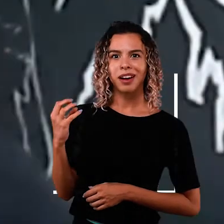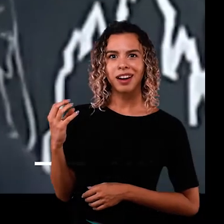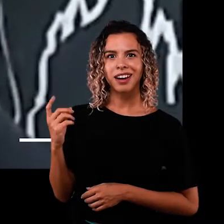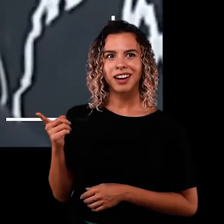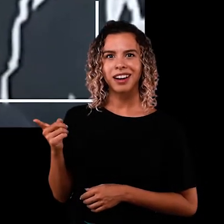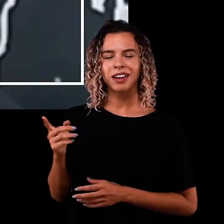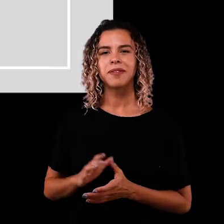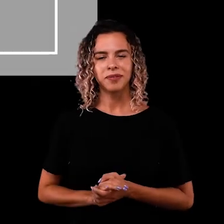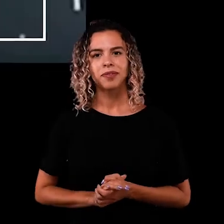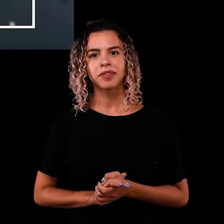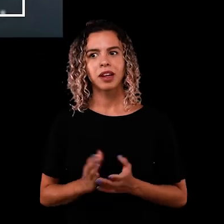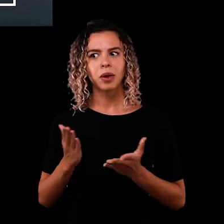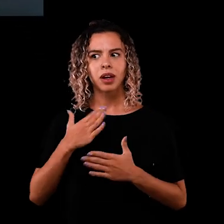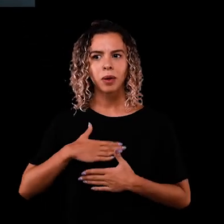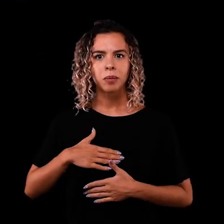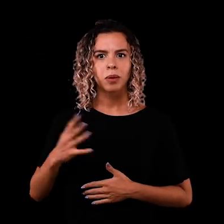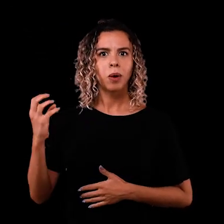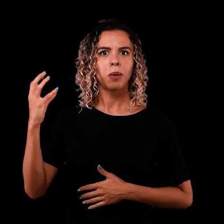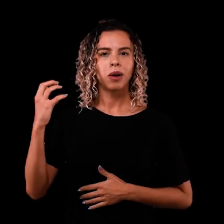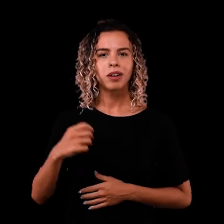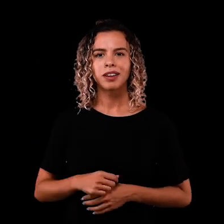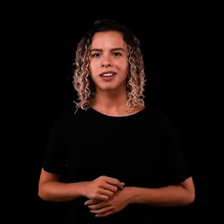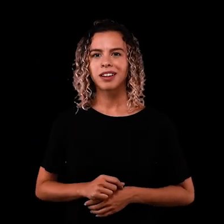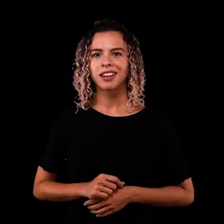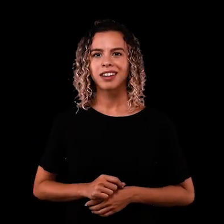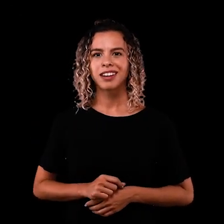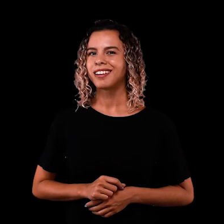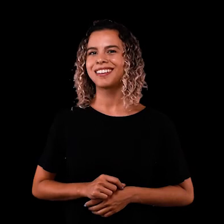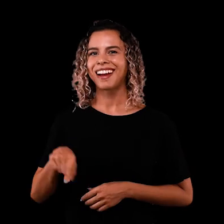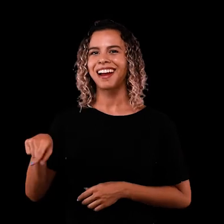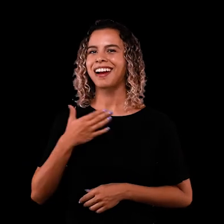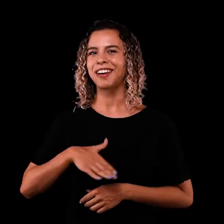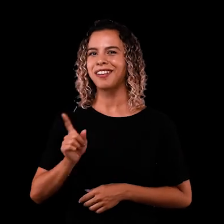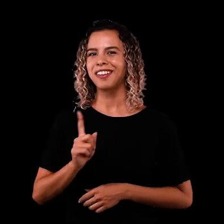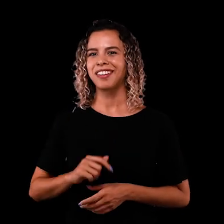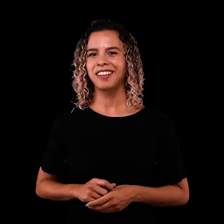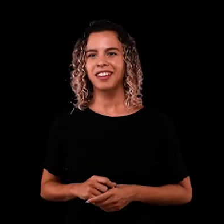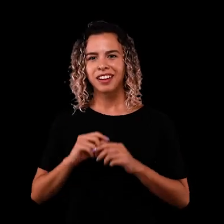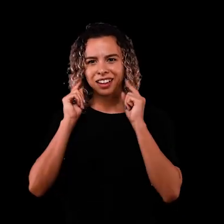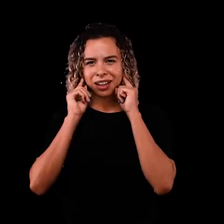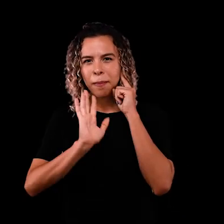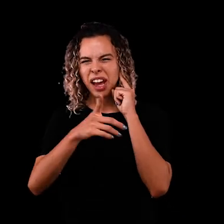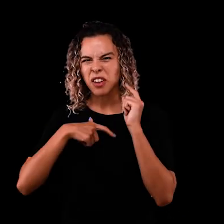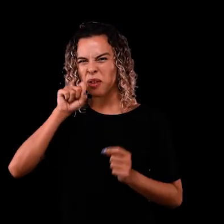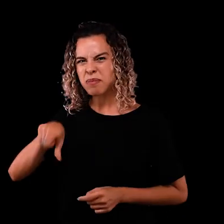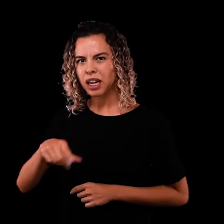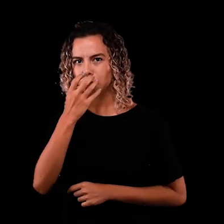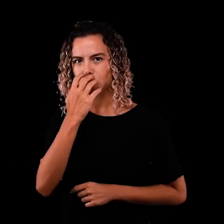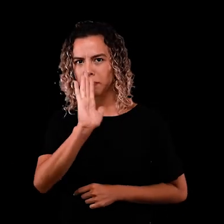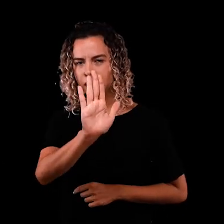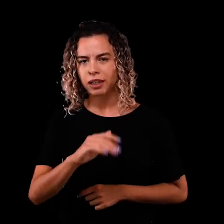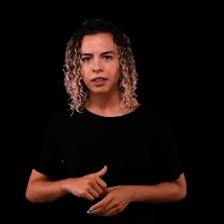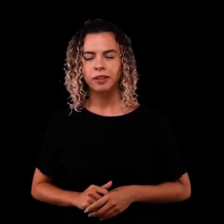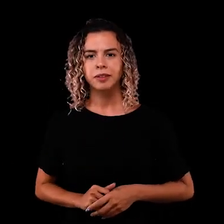Calma aí. Contagem regressiva em 5. Falou que não. Não. 4. Mas eu vou dar uma bronca